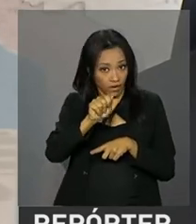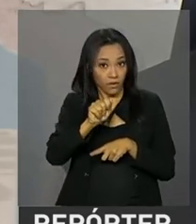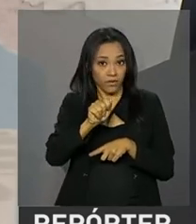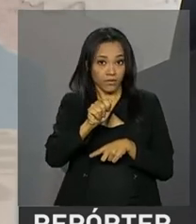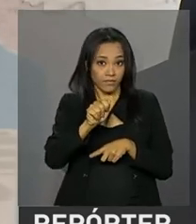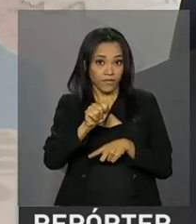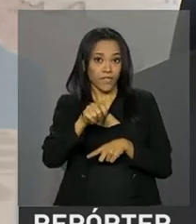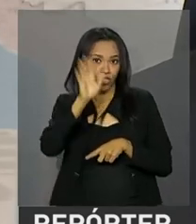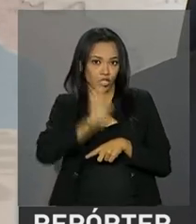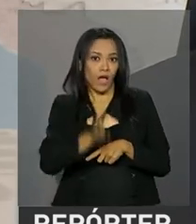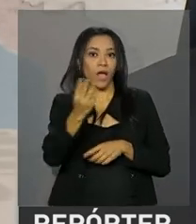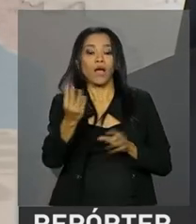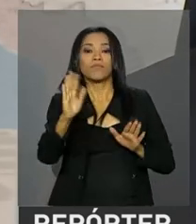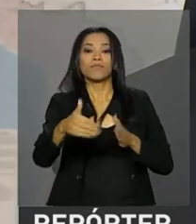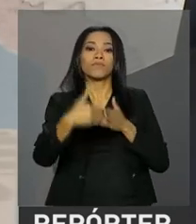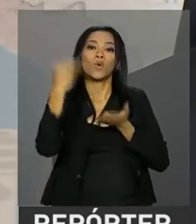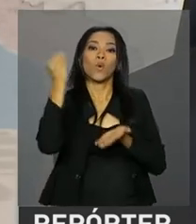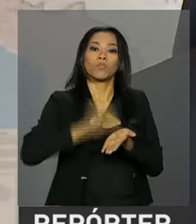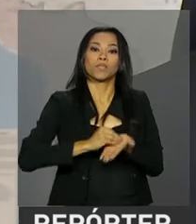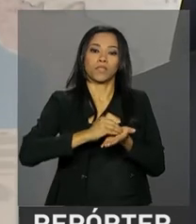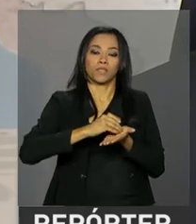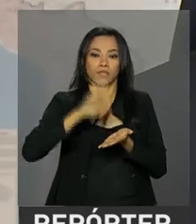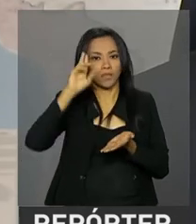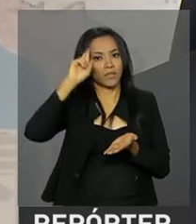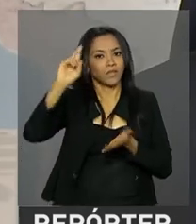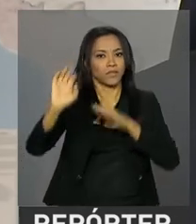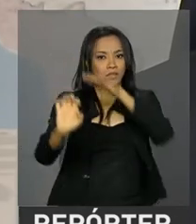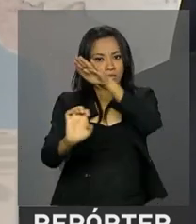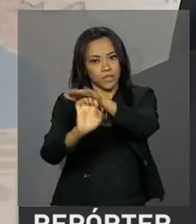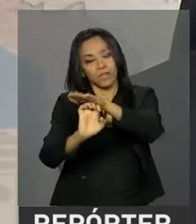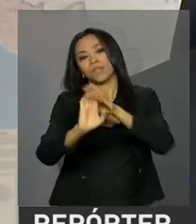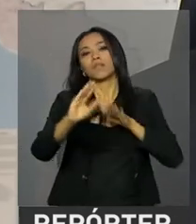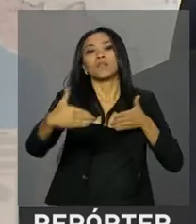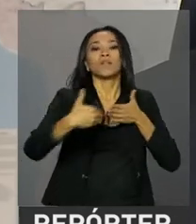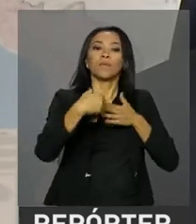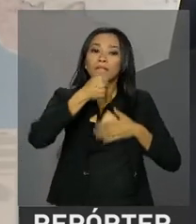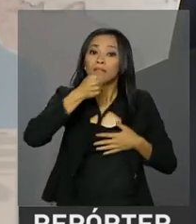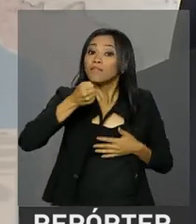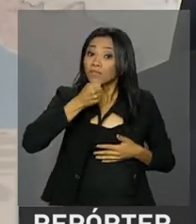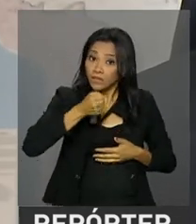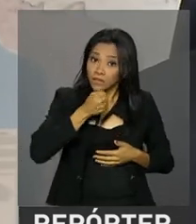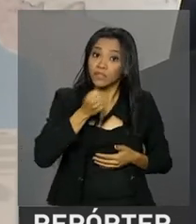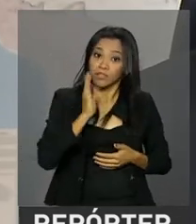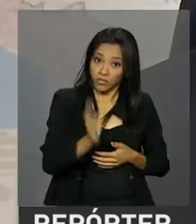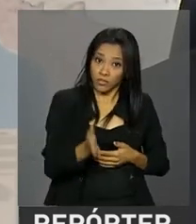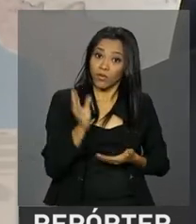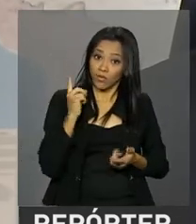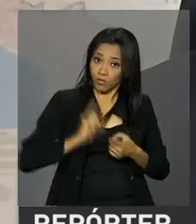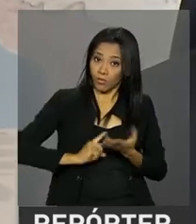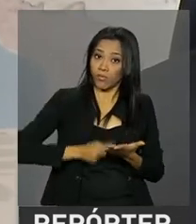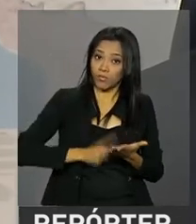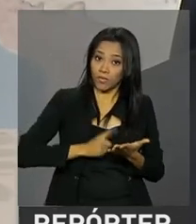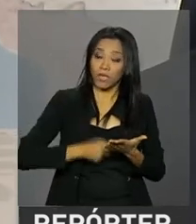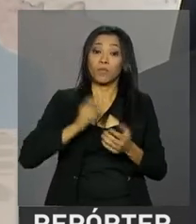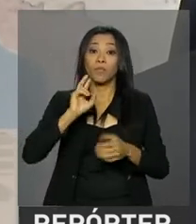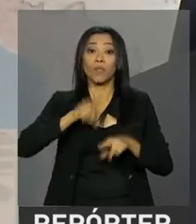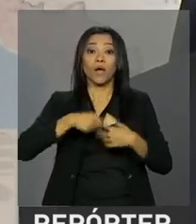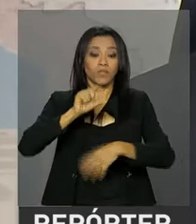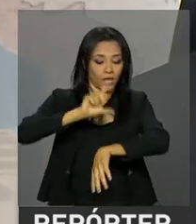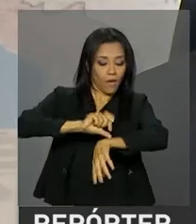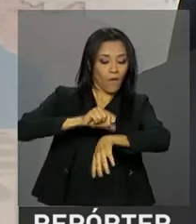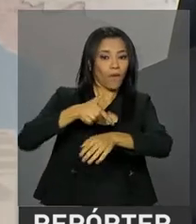já é marcado com o empregador uma entrevista de emprego e até ali para ele a hora